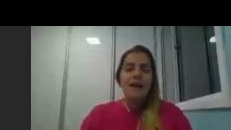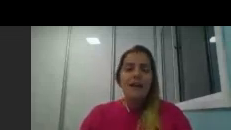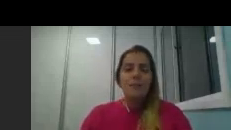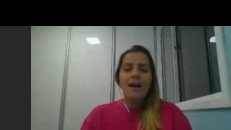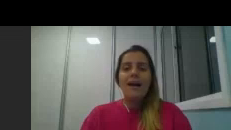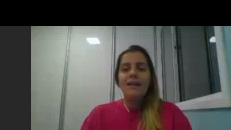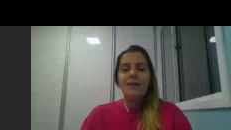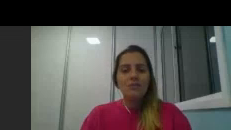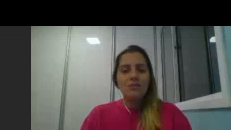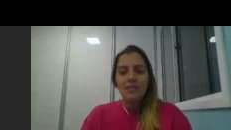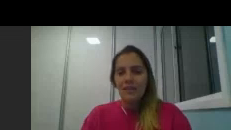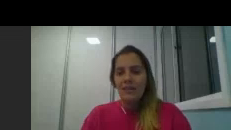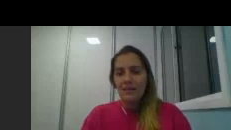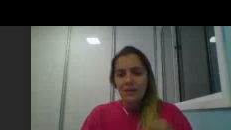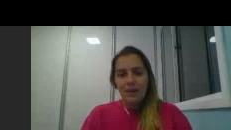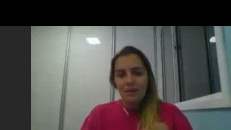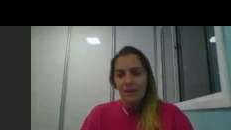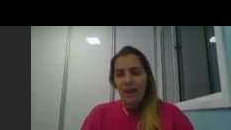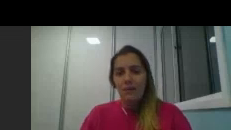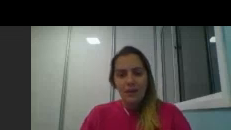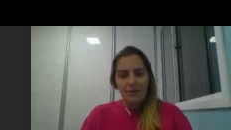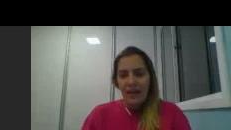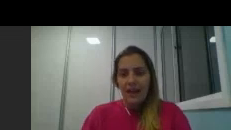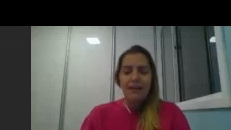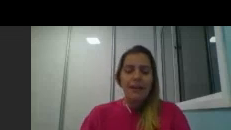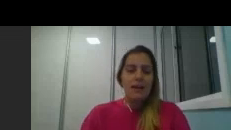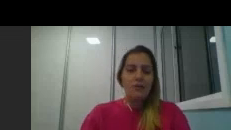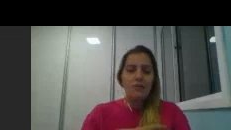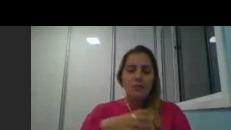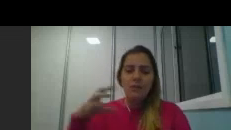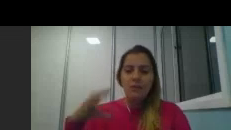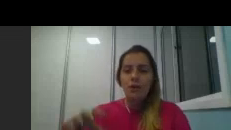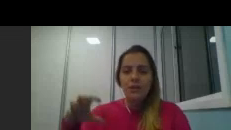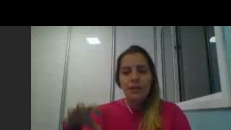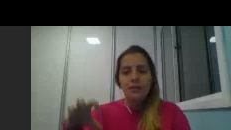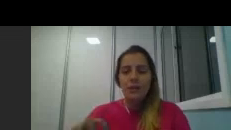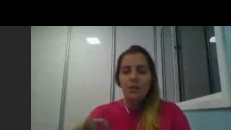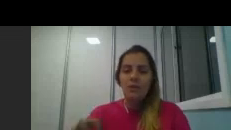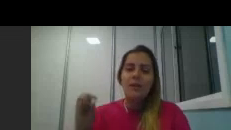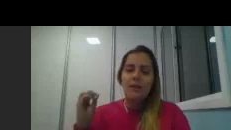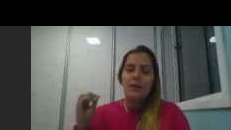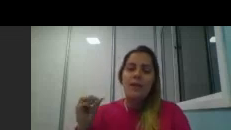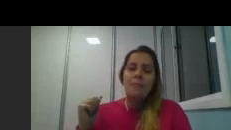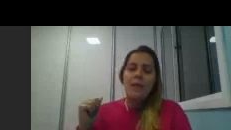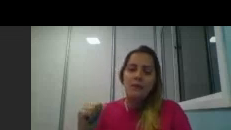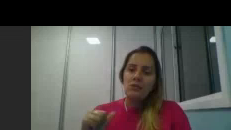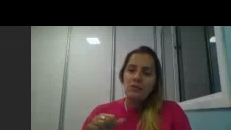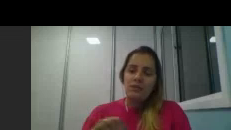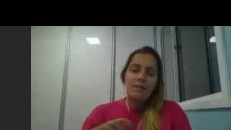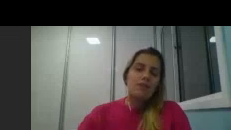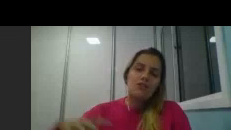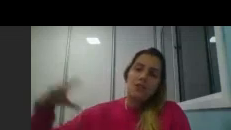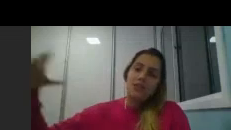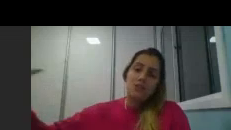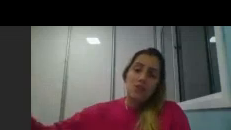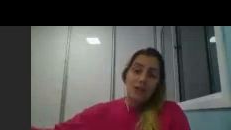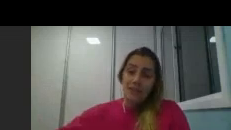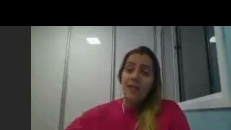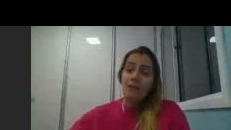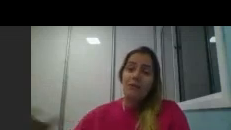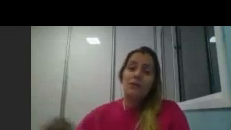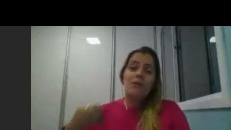forte, tá? É uma área que, com certeza, ela veio para ficar, é um setor dentro da economia da indústria farmacêutica